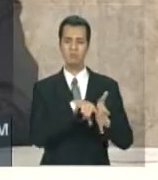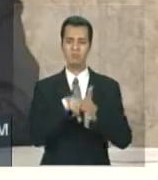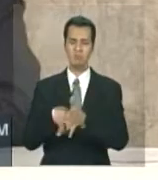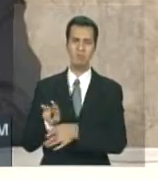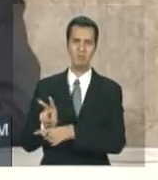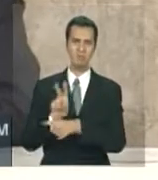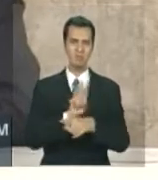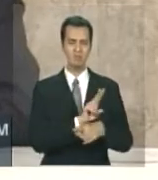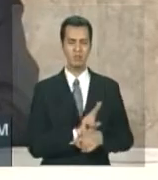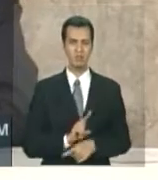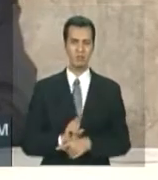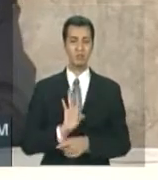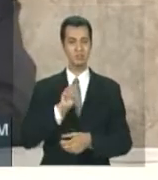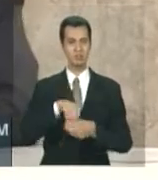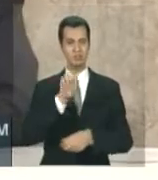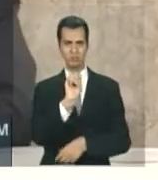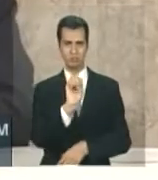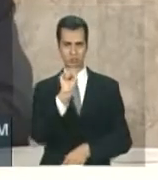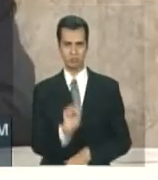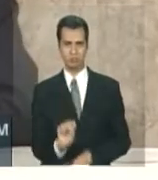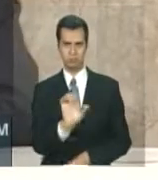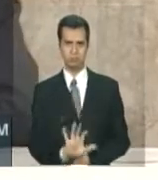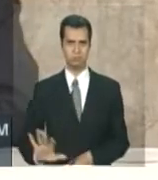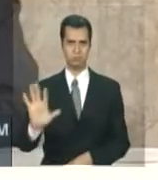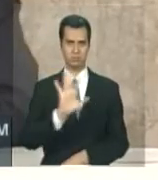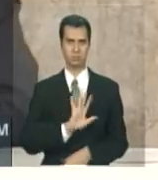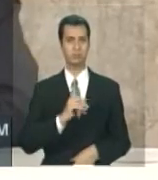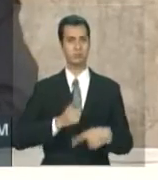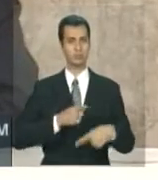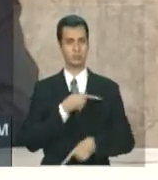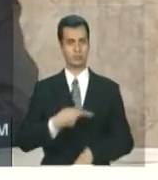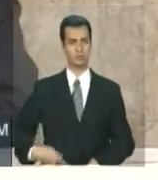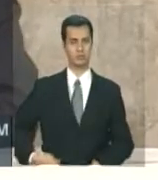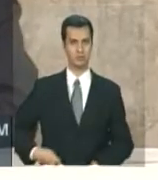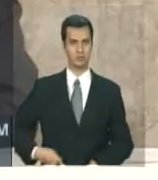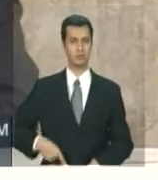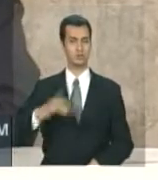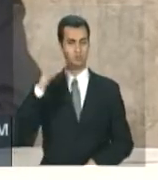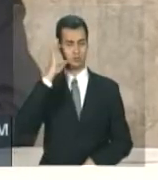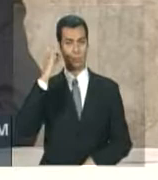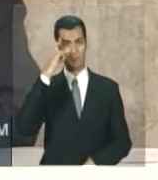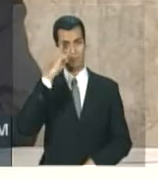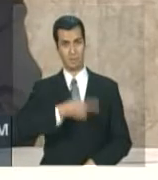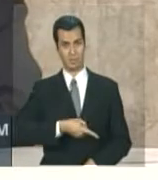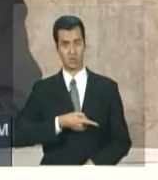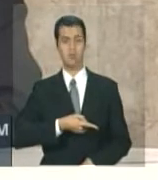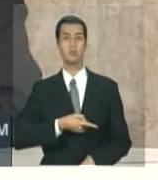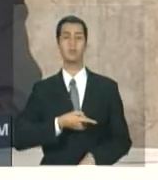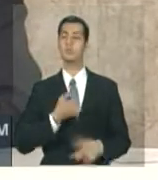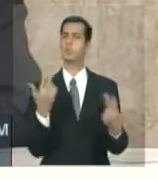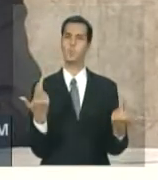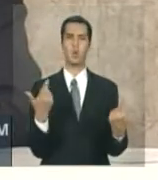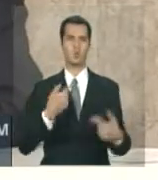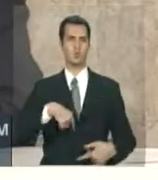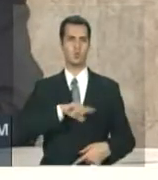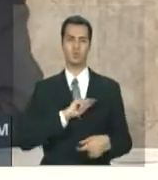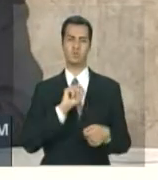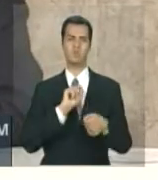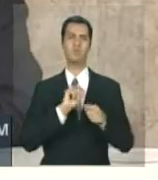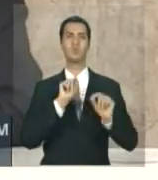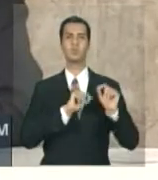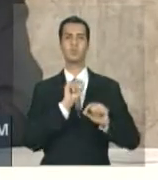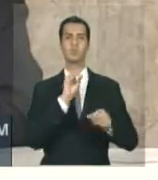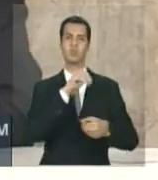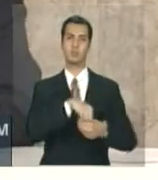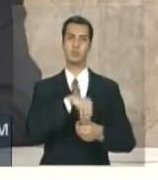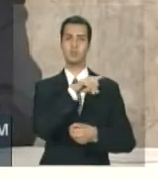país, de forma semelhante do que fizemos por determinação da presidenta nos estados do Rio de Janeiro, Minas Gerais e Espírito